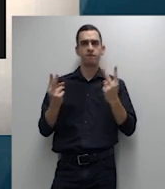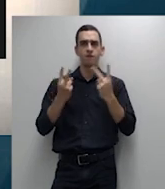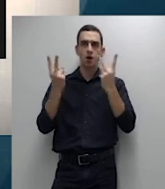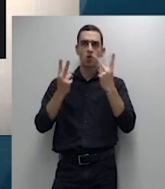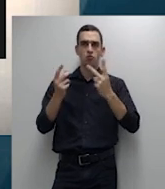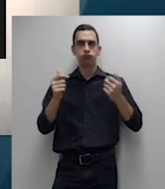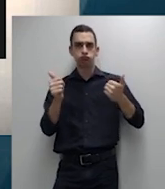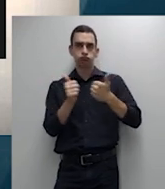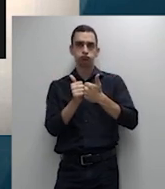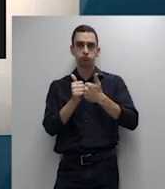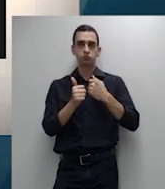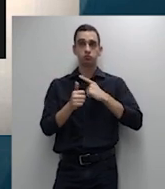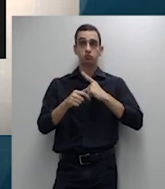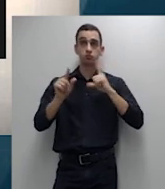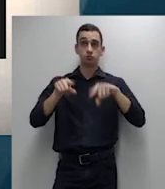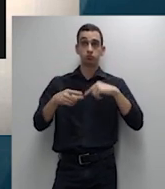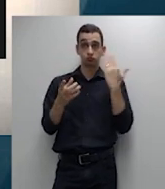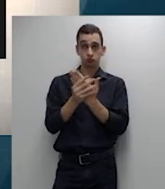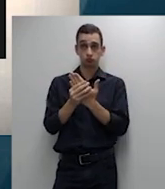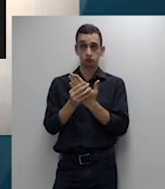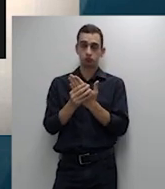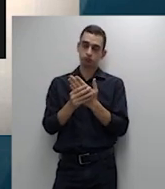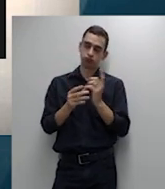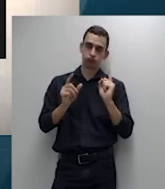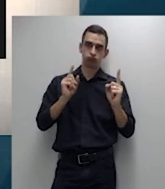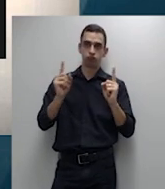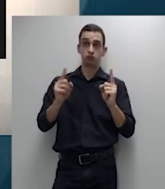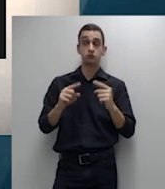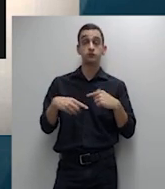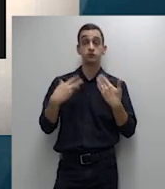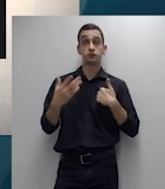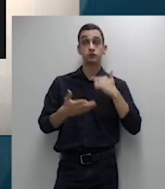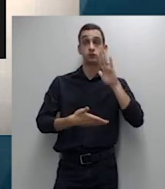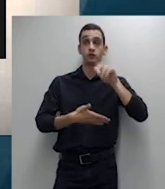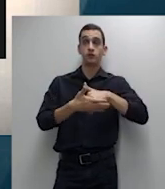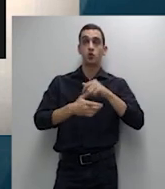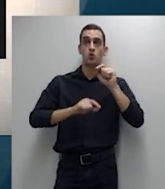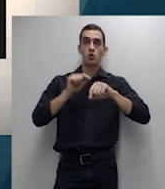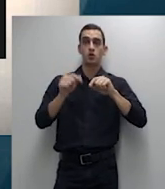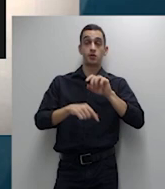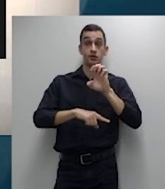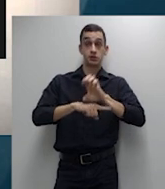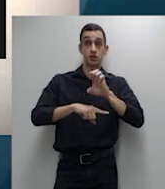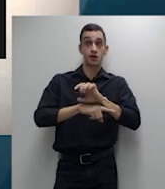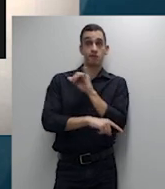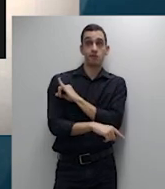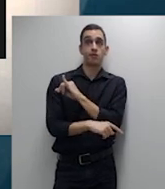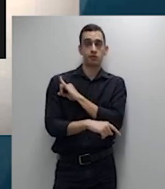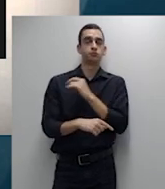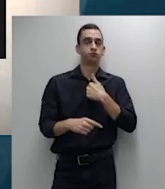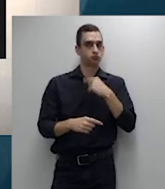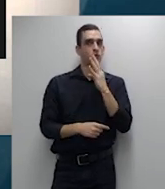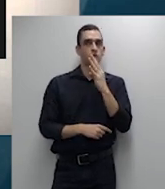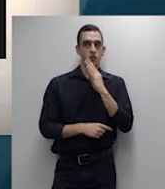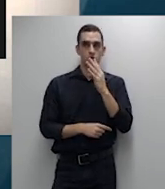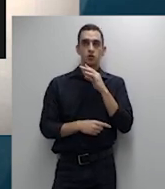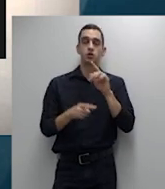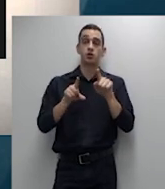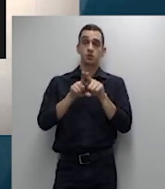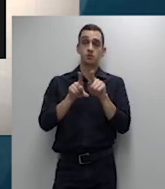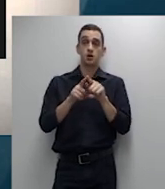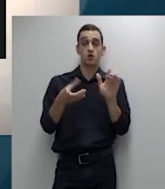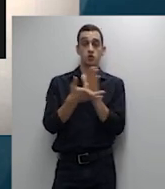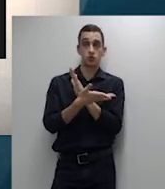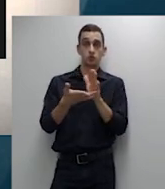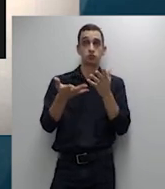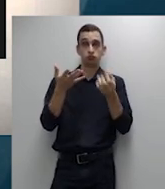processos então Eu voto é recurso especial do Estado do Rio de Janeiro conhecido e provido em parte apenas para fixar